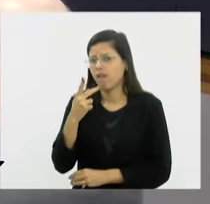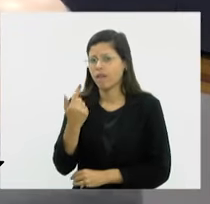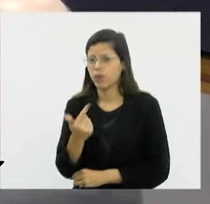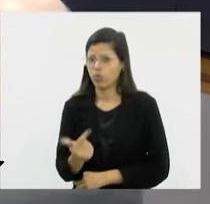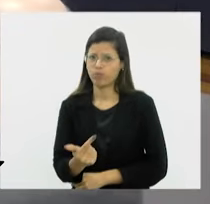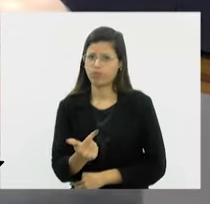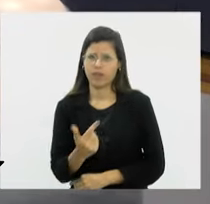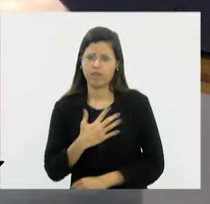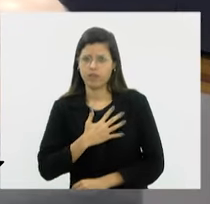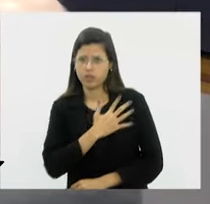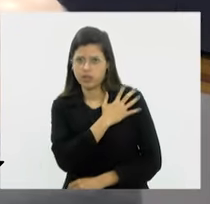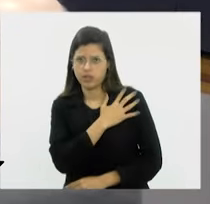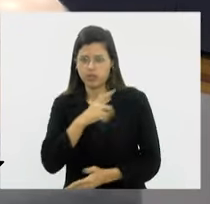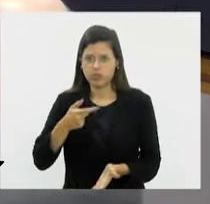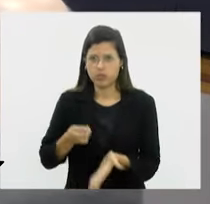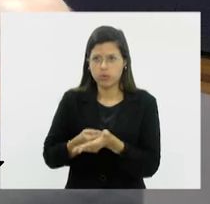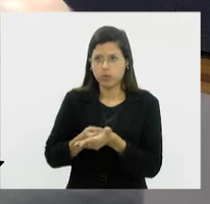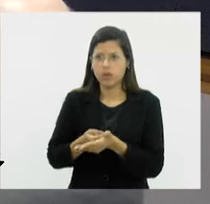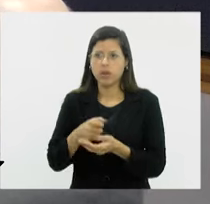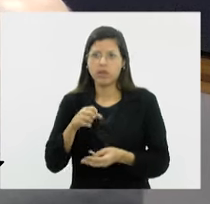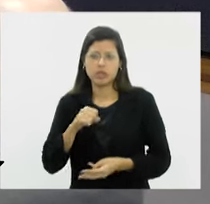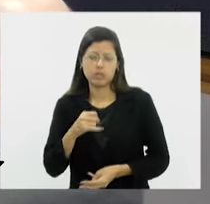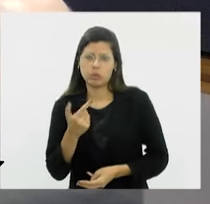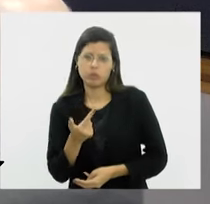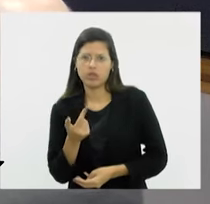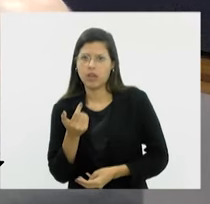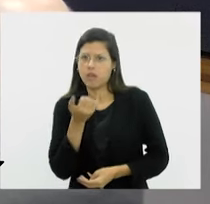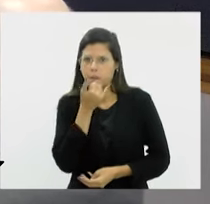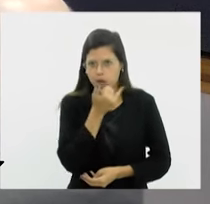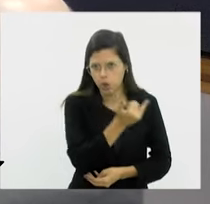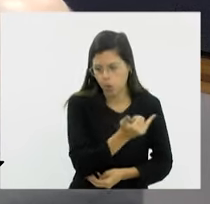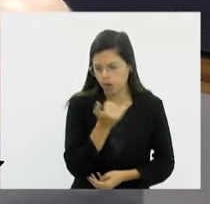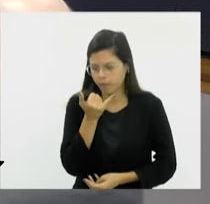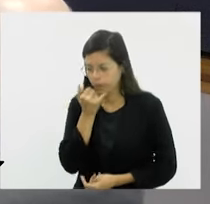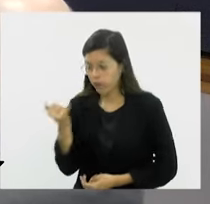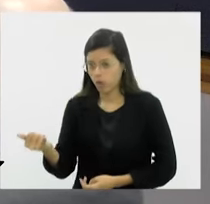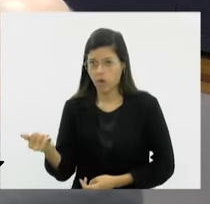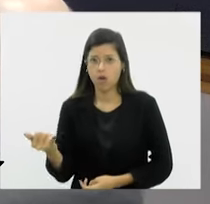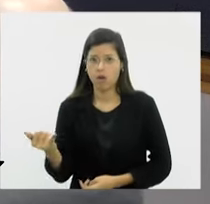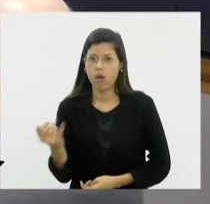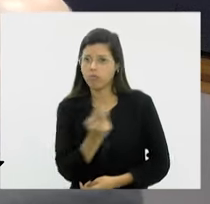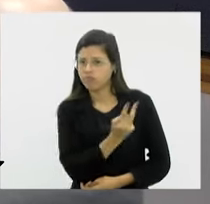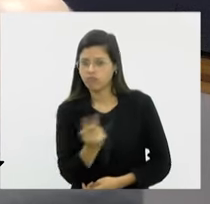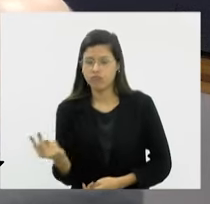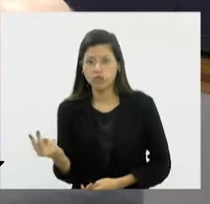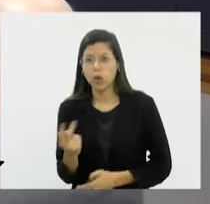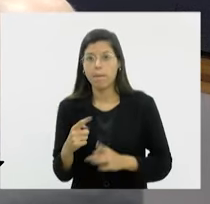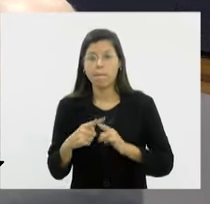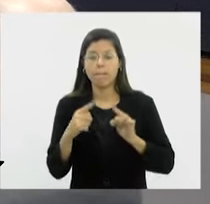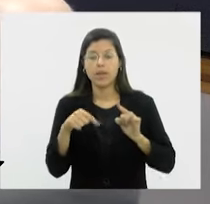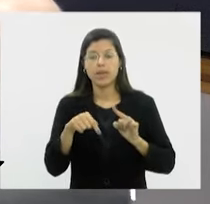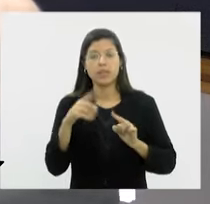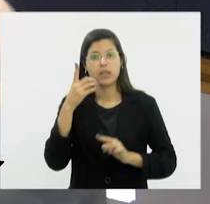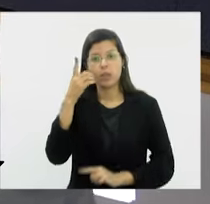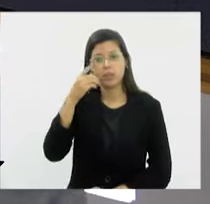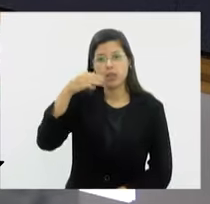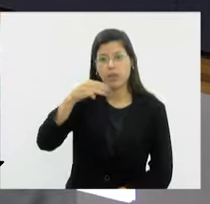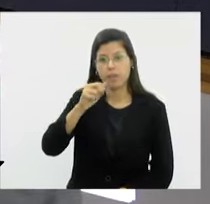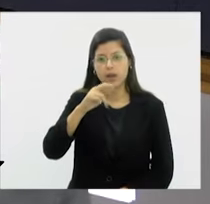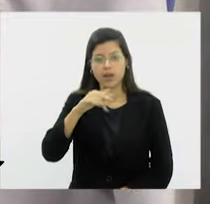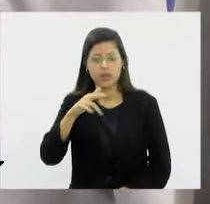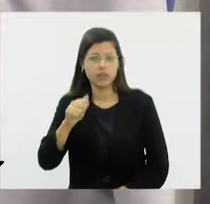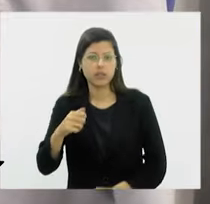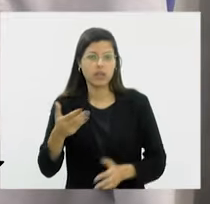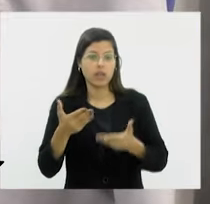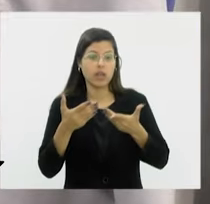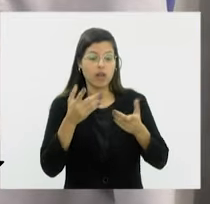se perdoa aqui e acolá. Mas a deputada Marina não está querendo questionar a lei da anistia. Pois ela está querendo identificar os locais. Veja bem, deputado Mink, onde